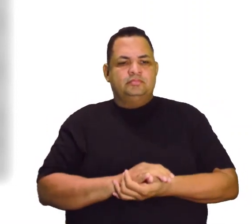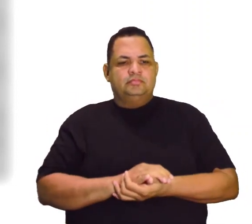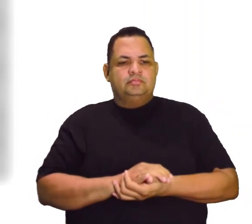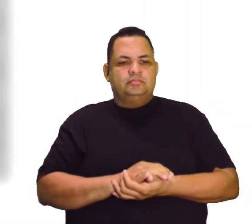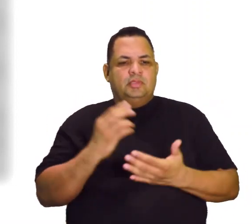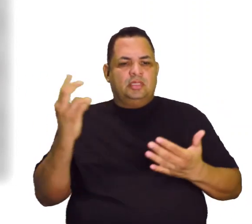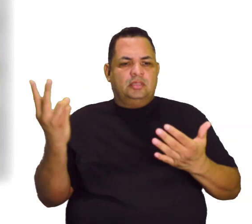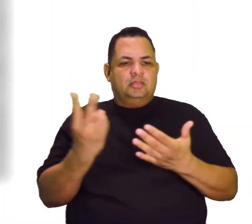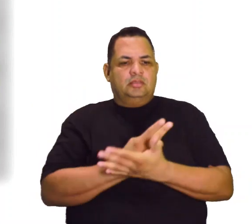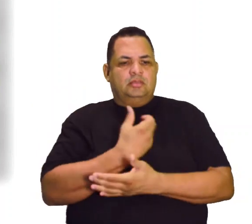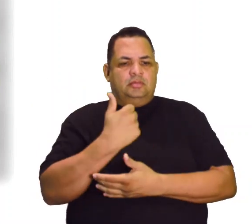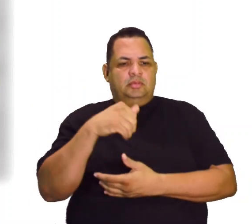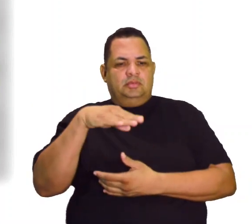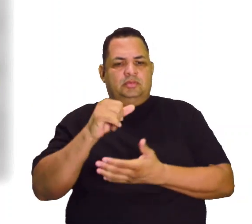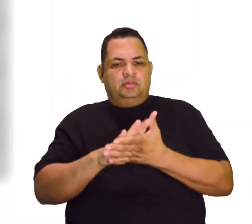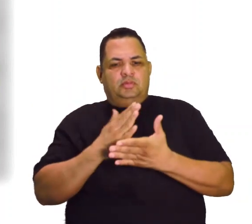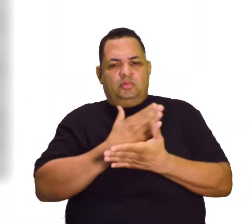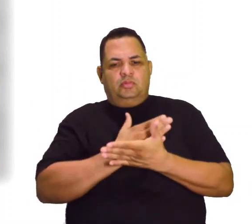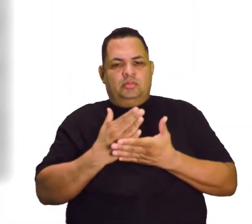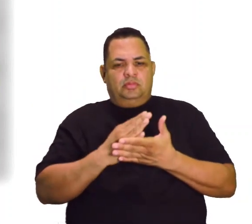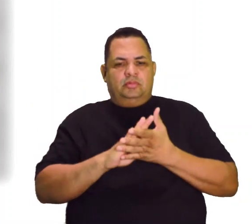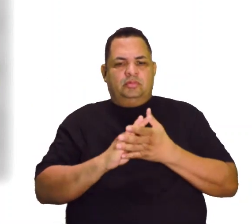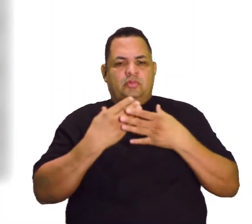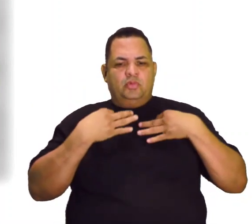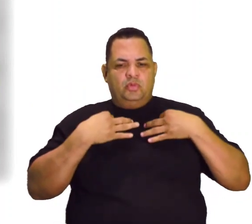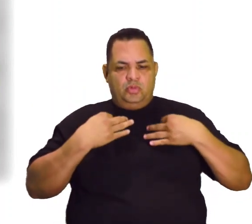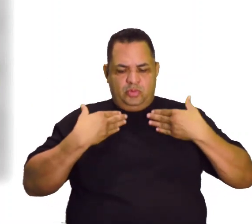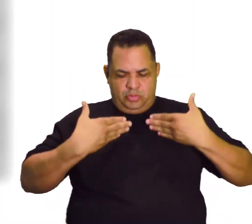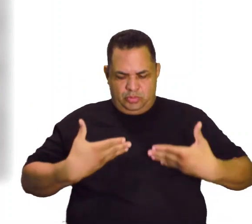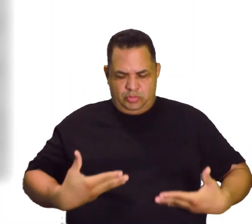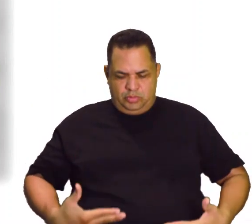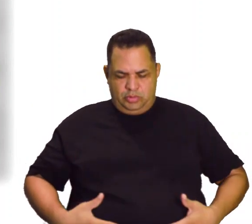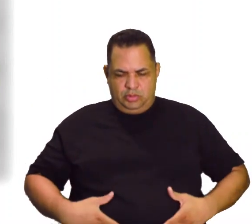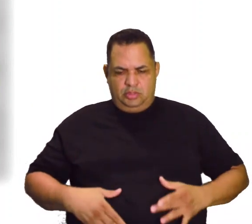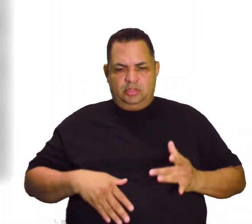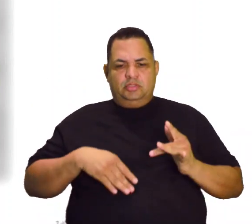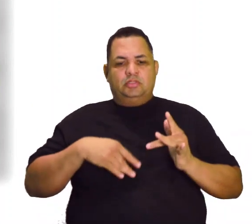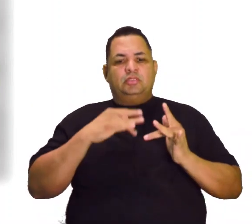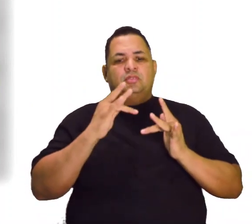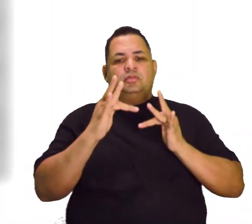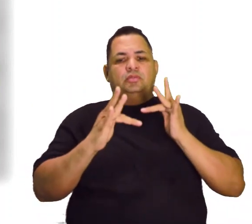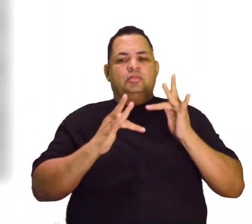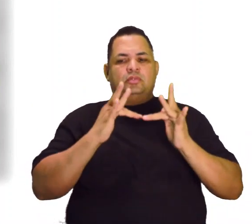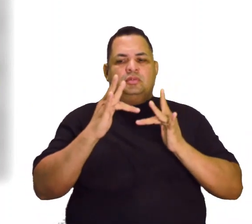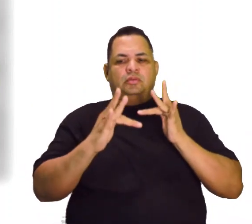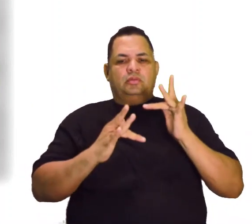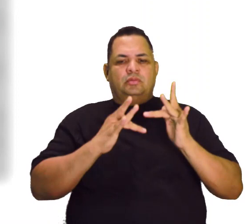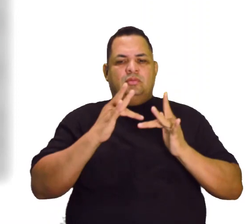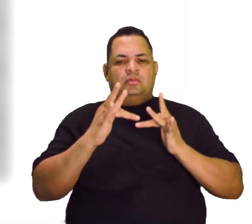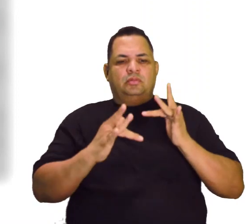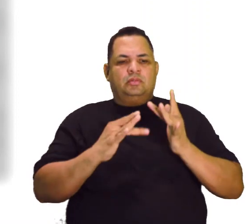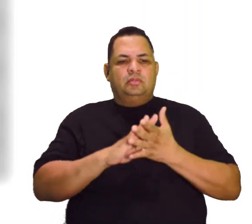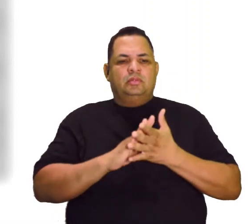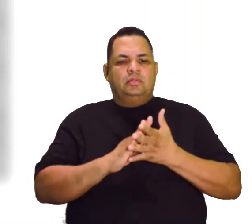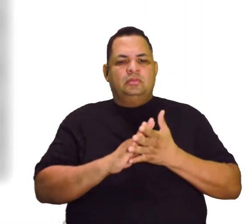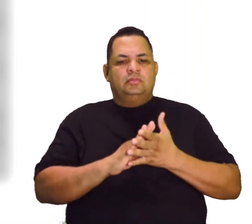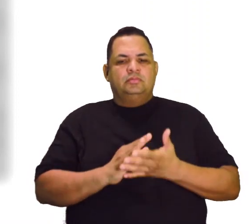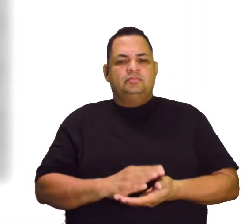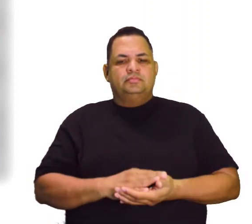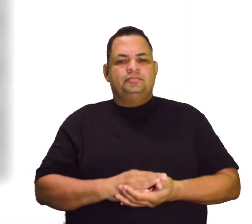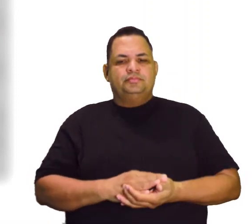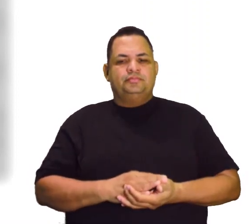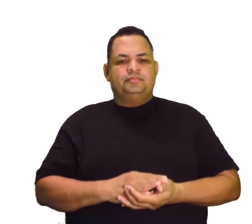1943, ocorreu a estreia O Vestido de Noiva. Então, esse período marca também o teatro moderno.